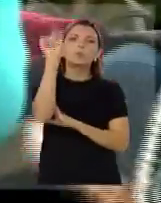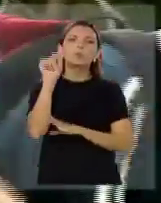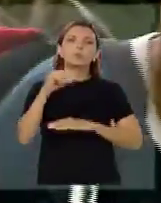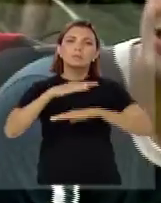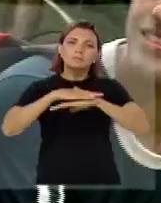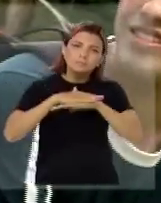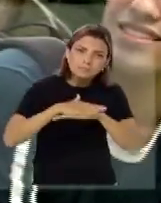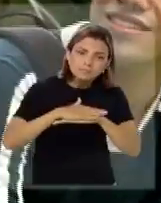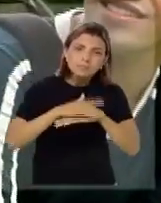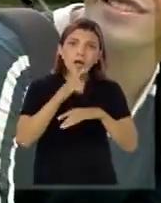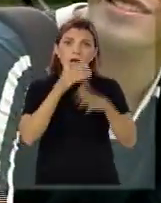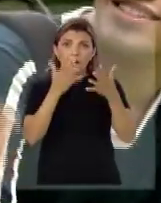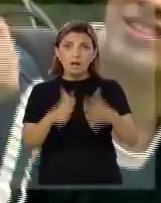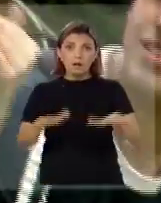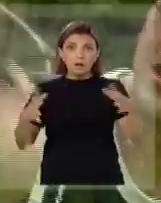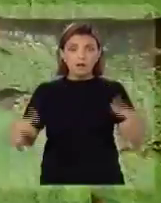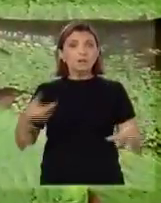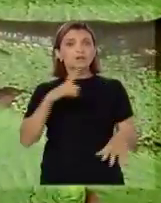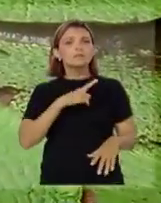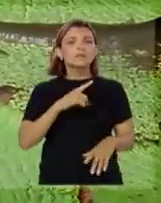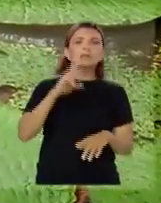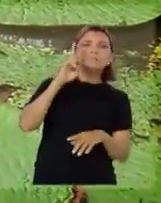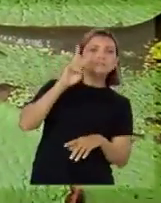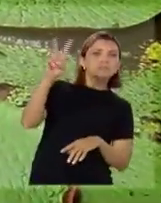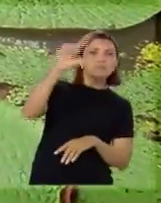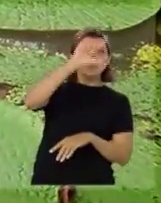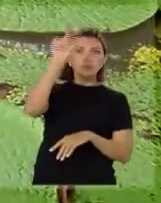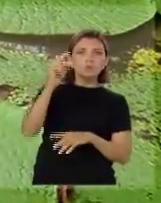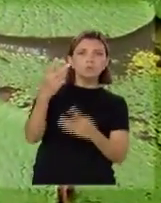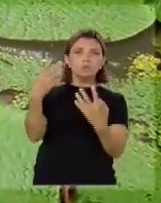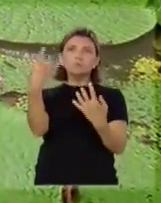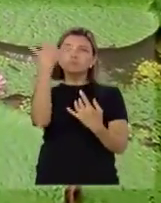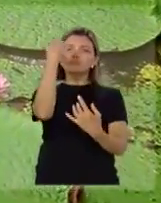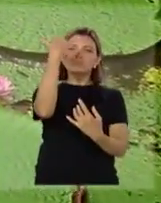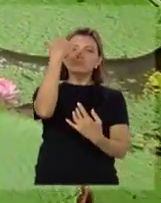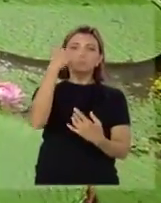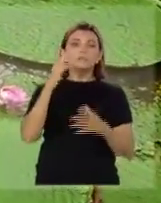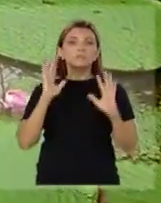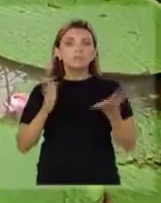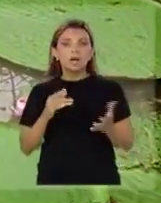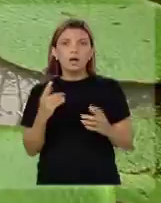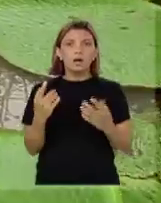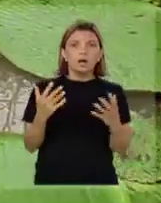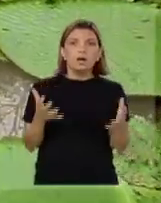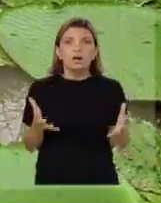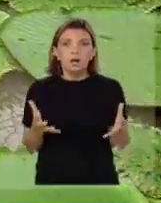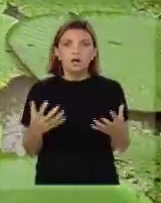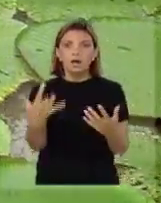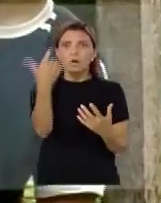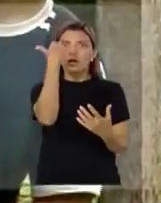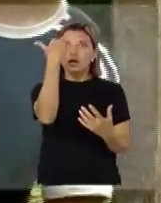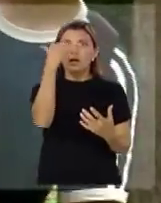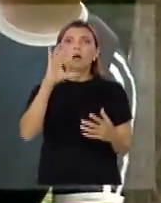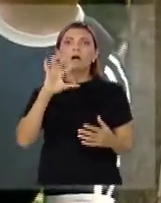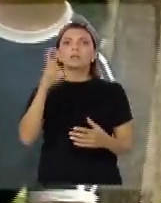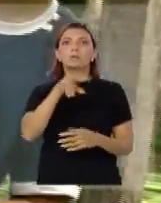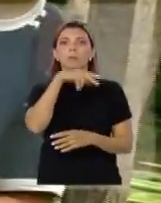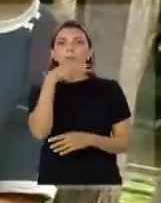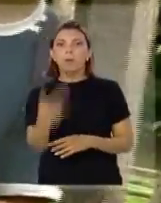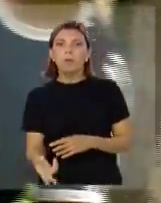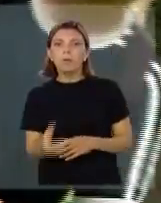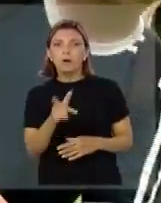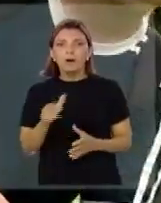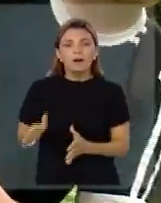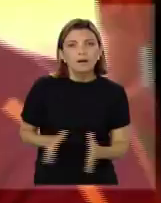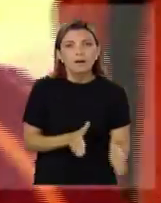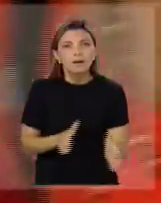noite ela ficou debruçada na beira do rio, olhando o reflexo da lua. Isso não vai acabar bem. E ela ficou hipnotizada pela imagem da lua